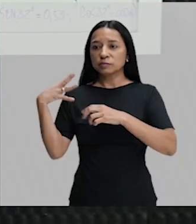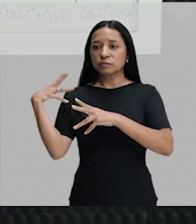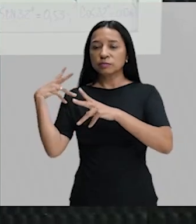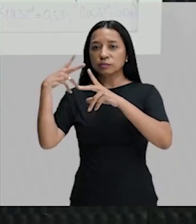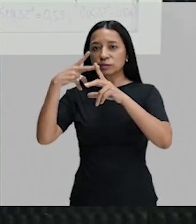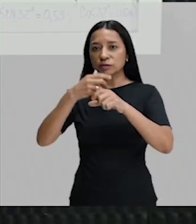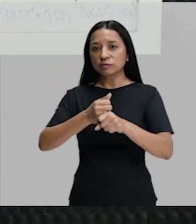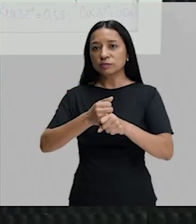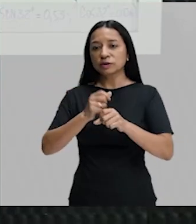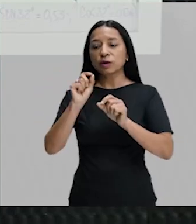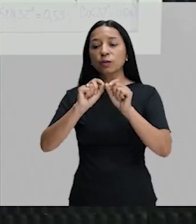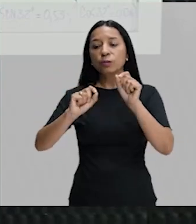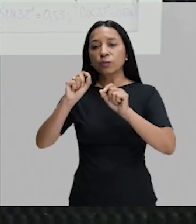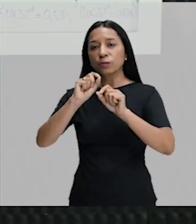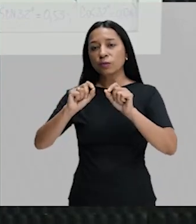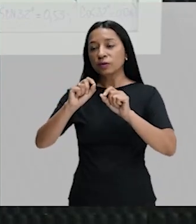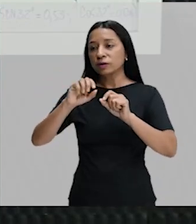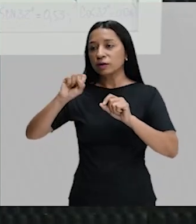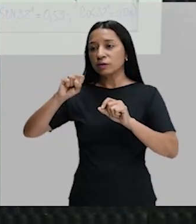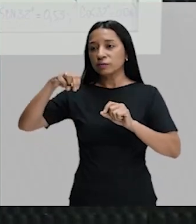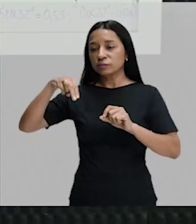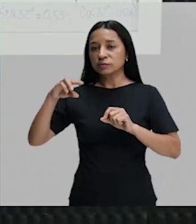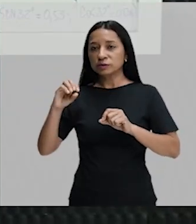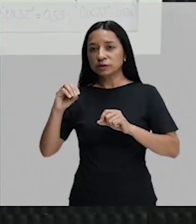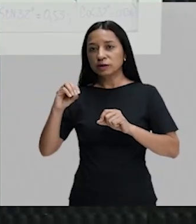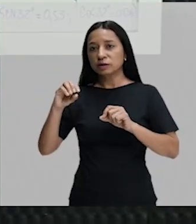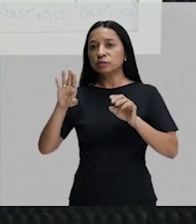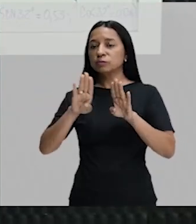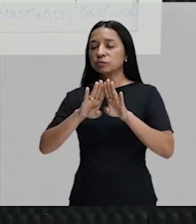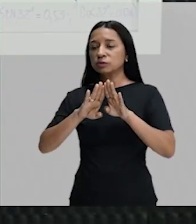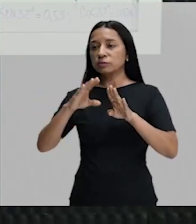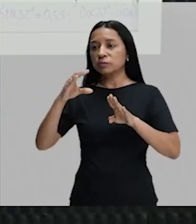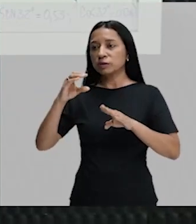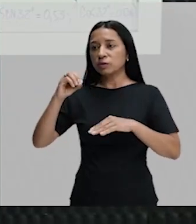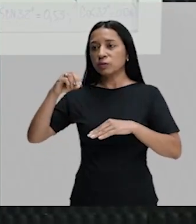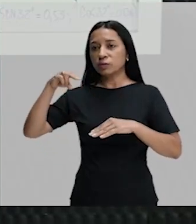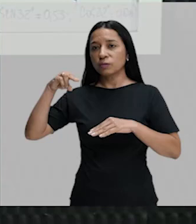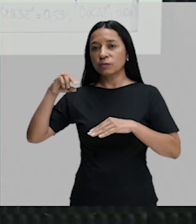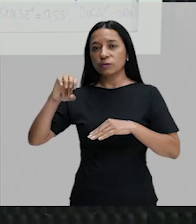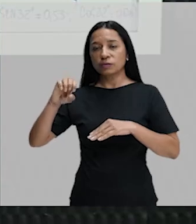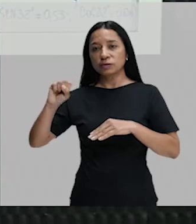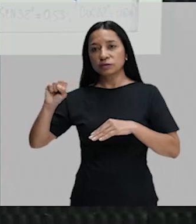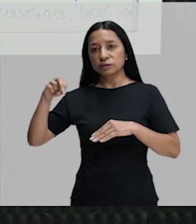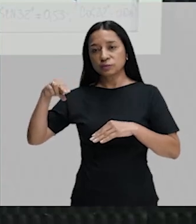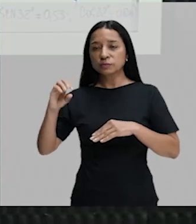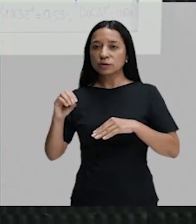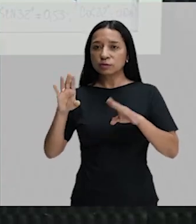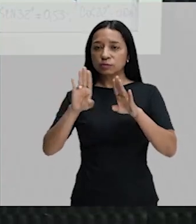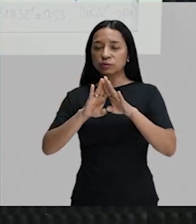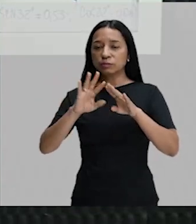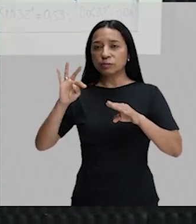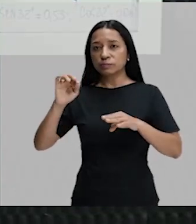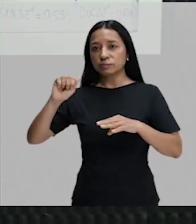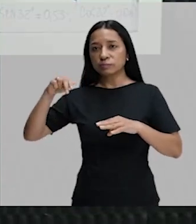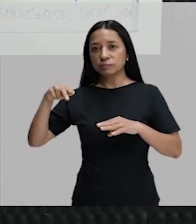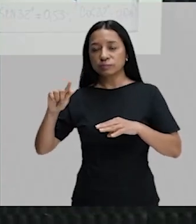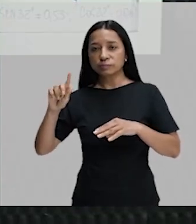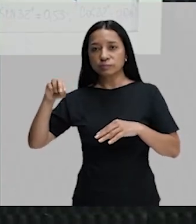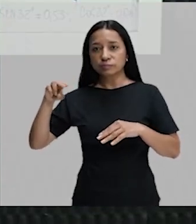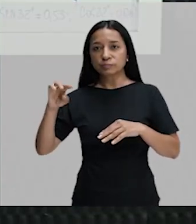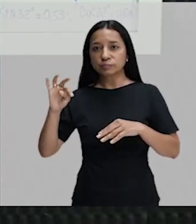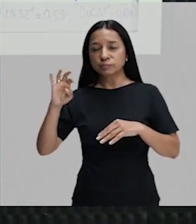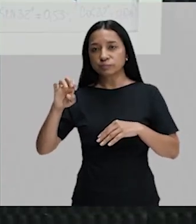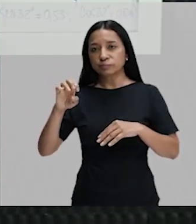relembrar o que é um seno, o que é um cosseno e que é uma tangente, né? São as razões trigonométricas no triângulo